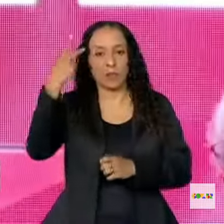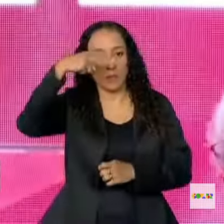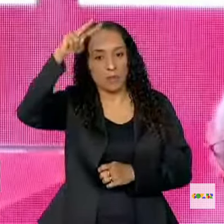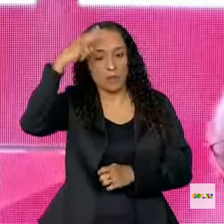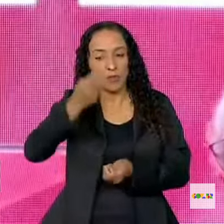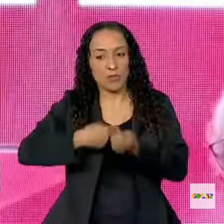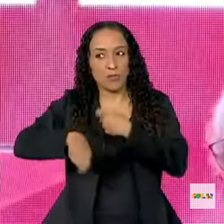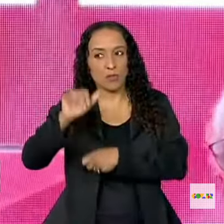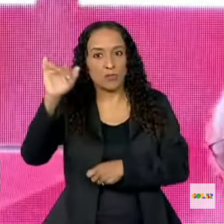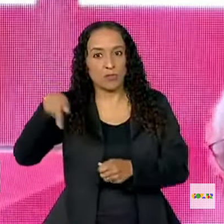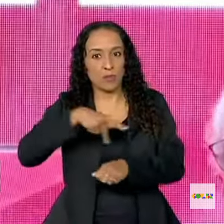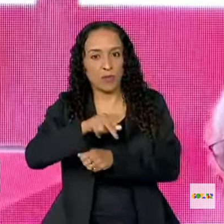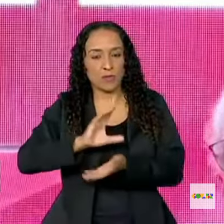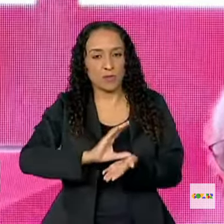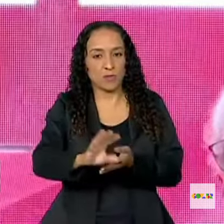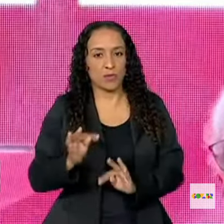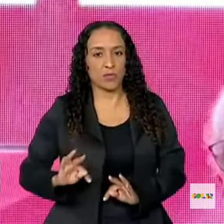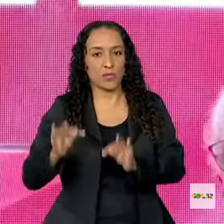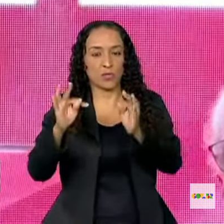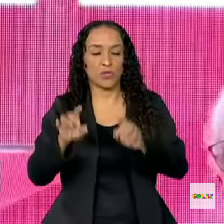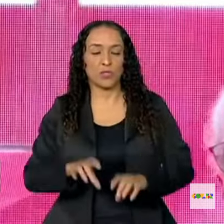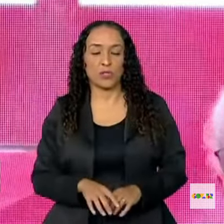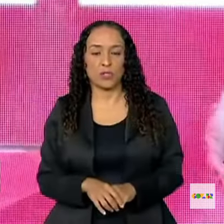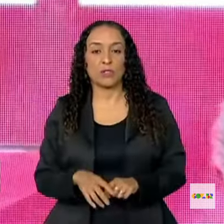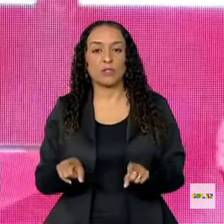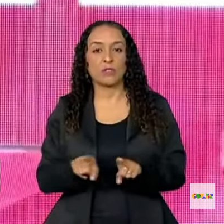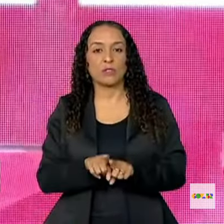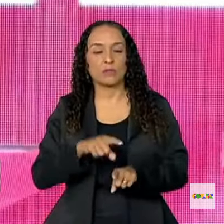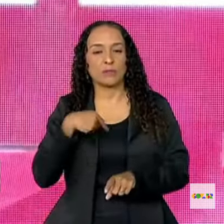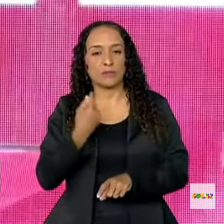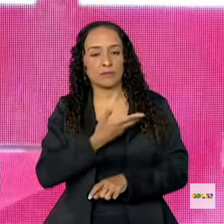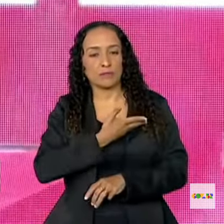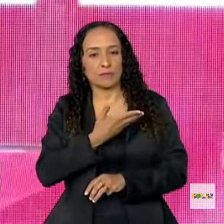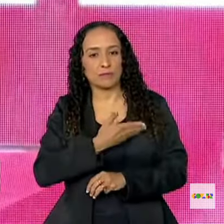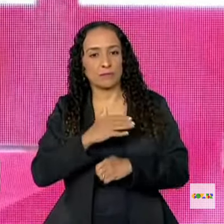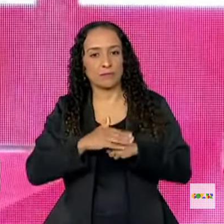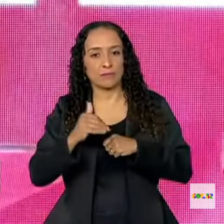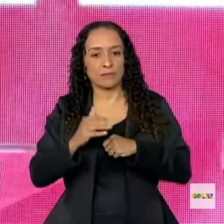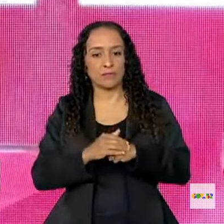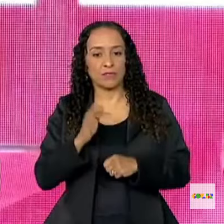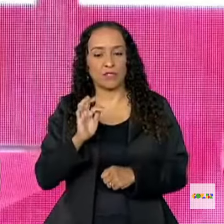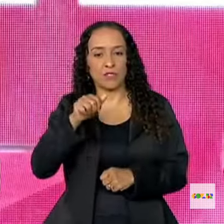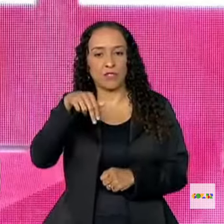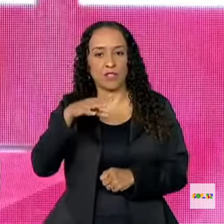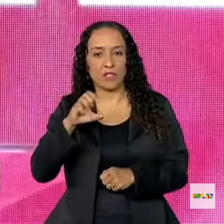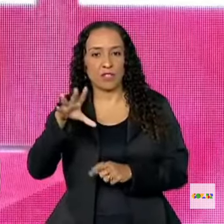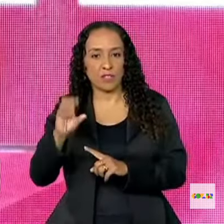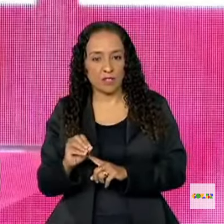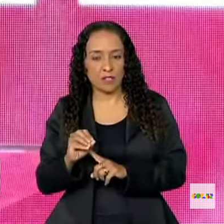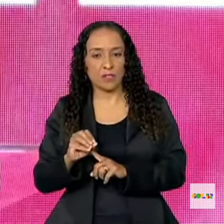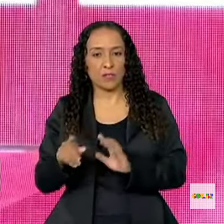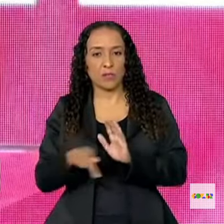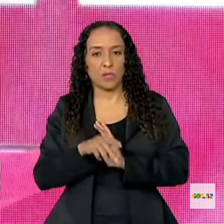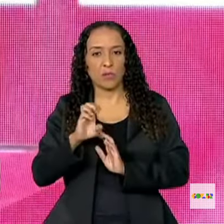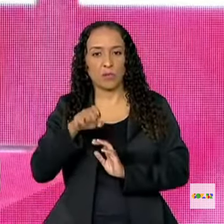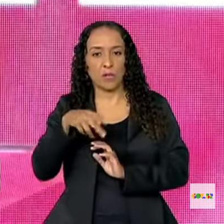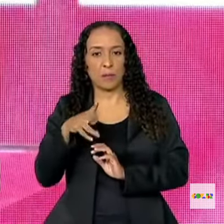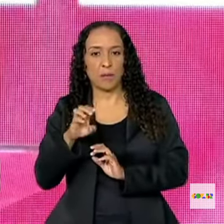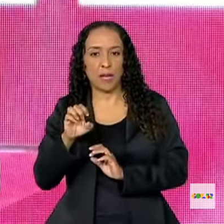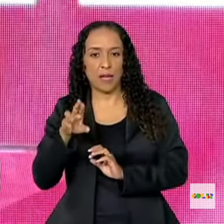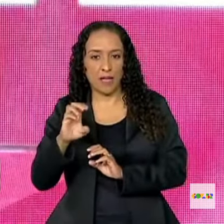comércio exterior investimento e tecnologia e o nosso querido Francisco Gomes seor da embra minhas amigas e